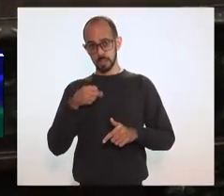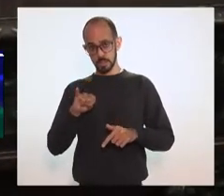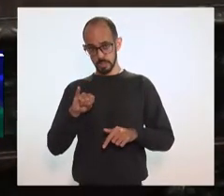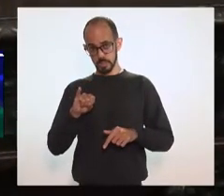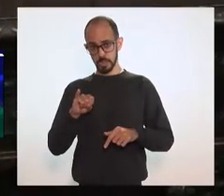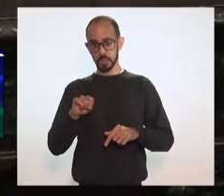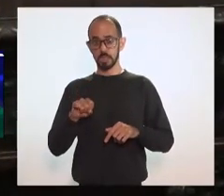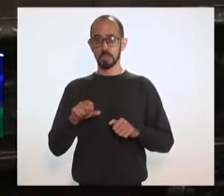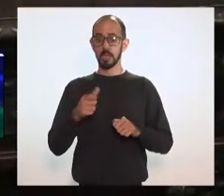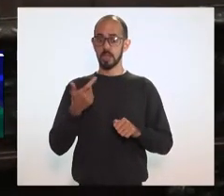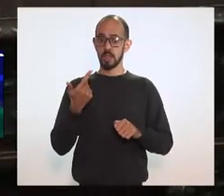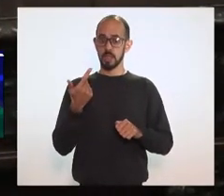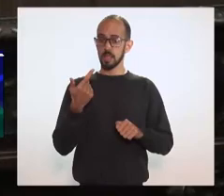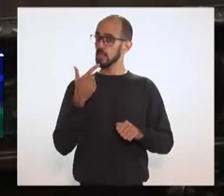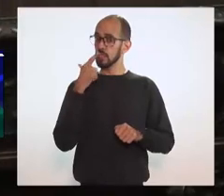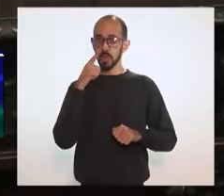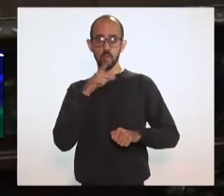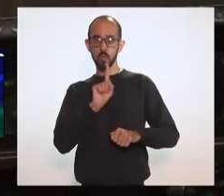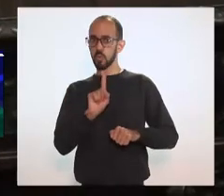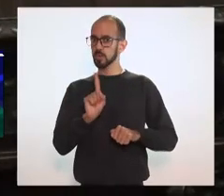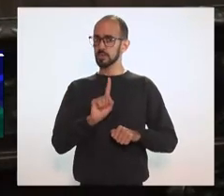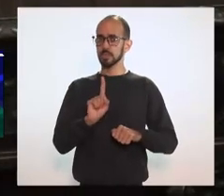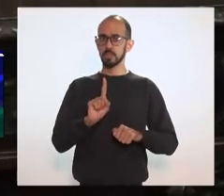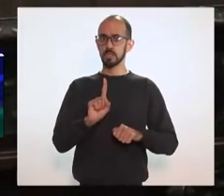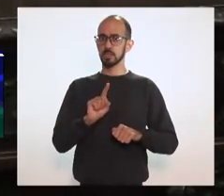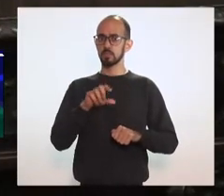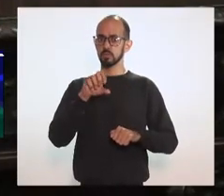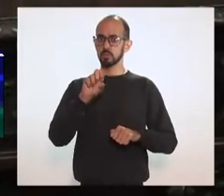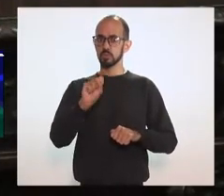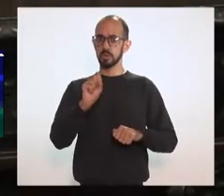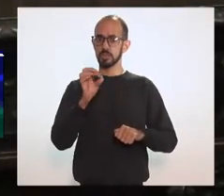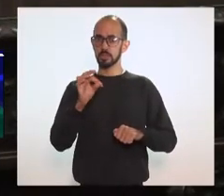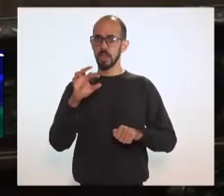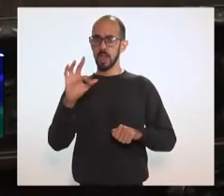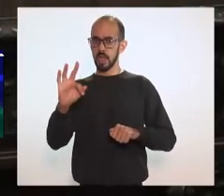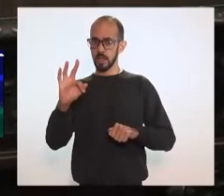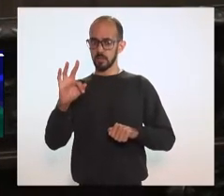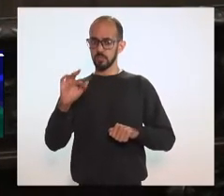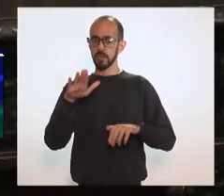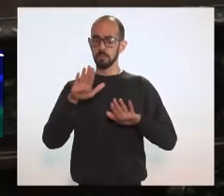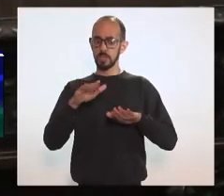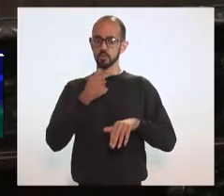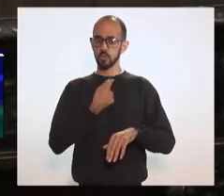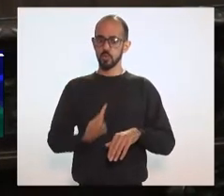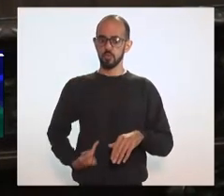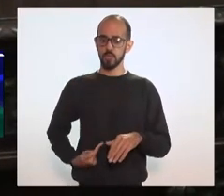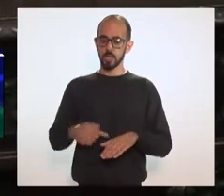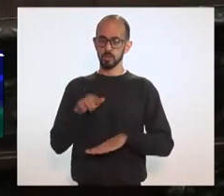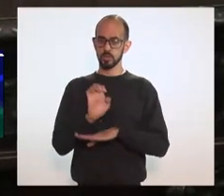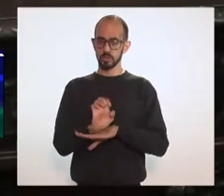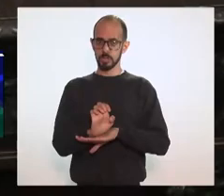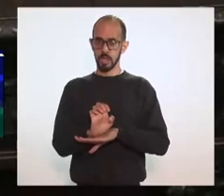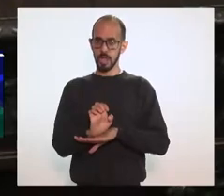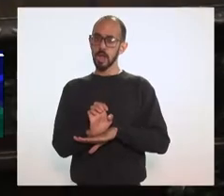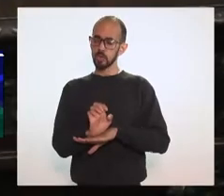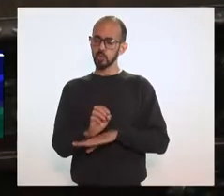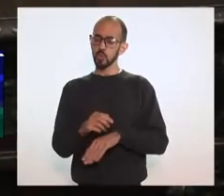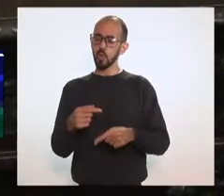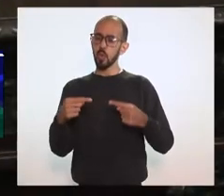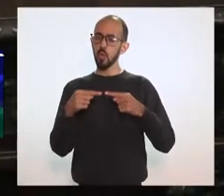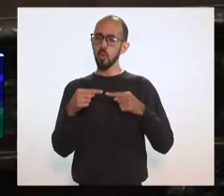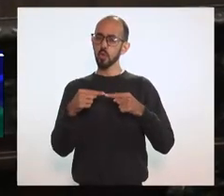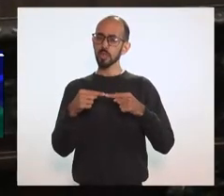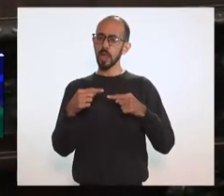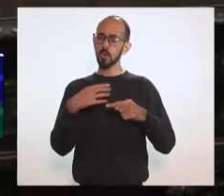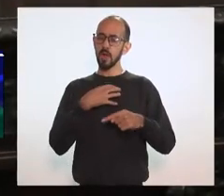se eventualmente não lograrmos êxito no STF, mas o governo do Estado manifestar sua concordância na forma, nada